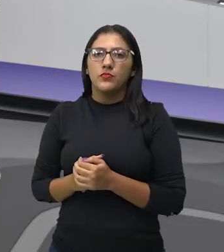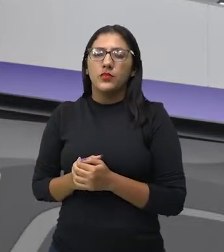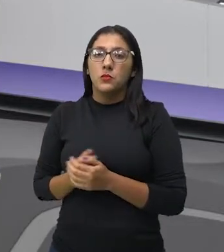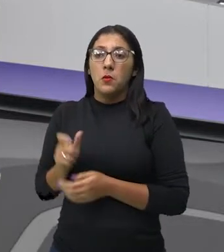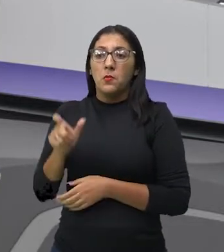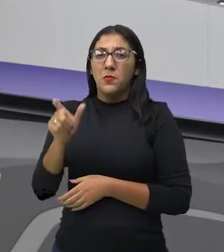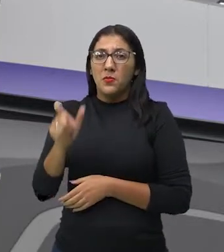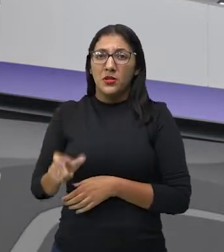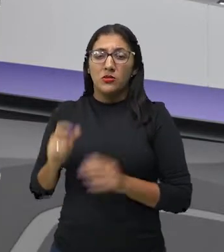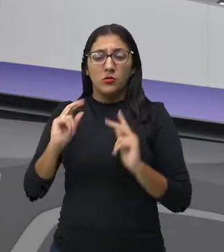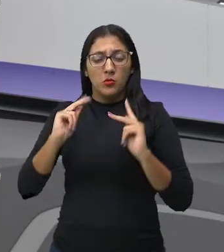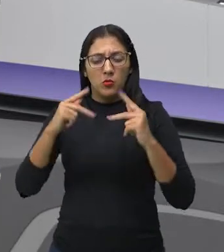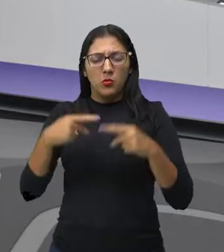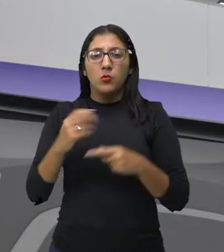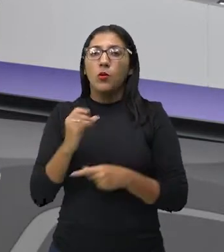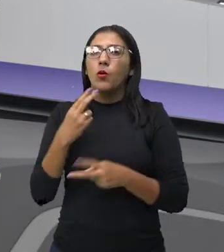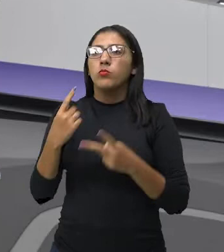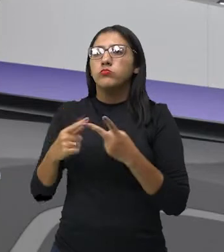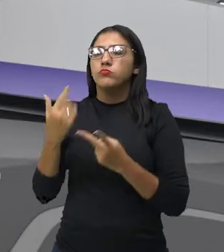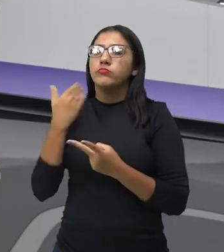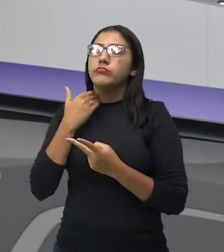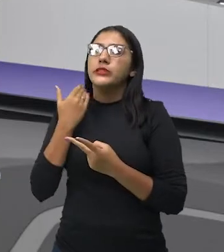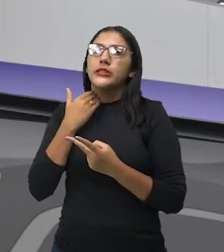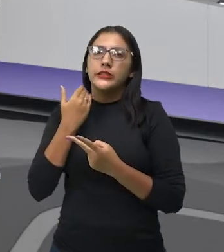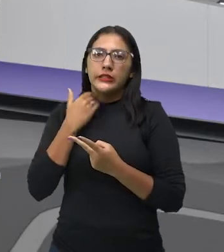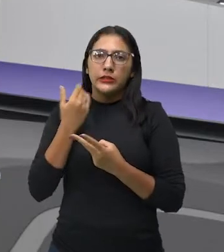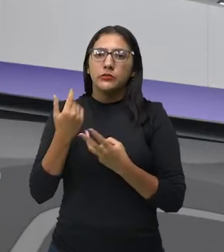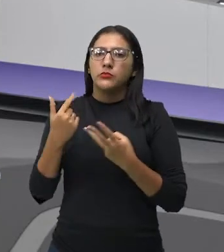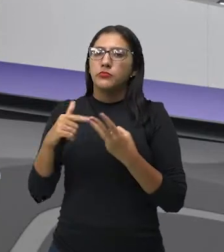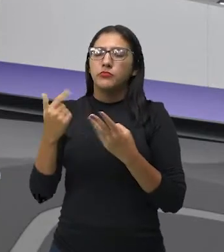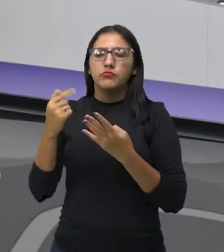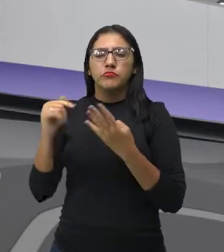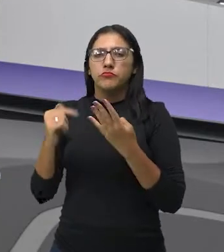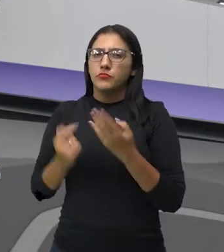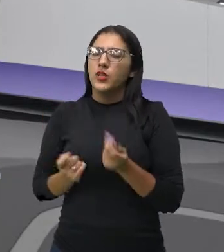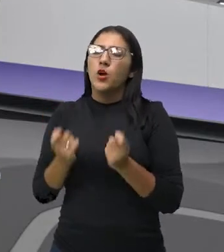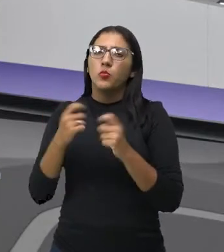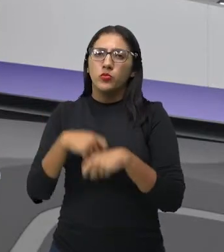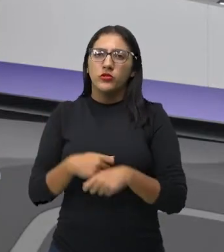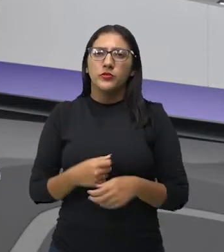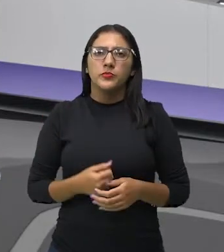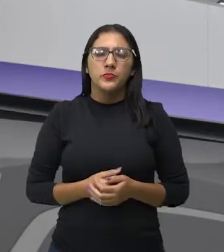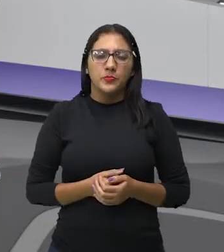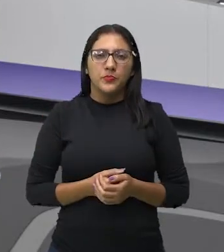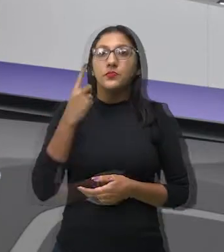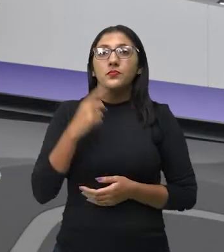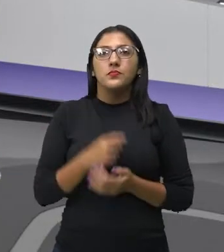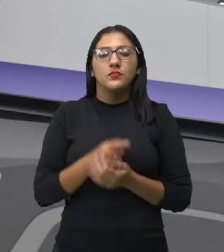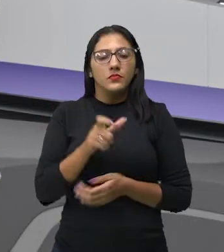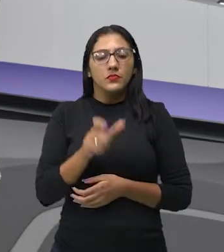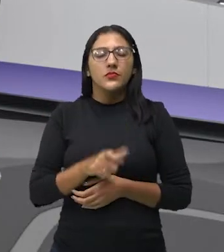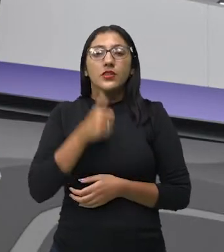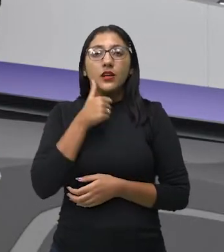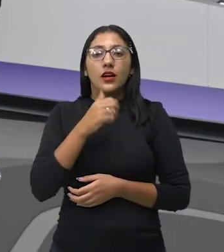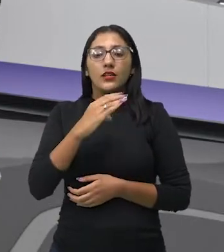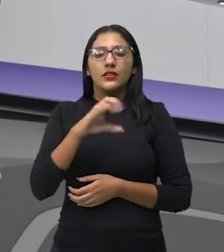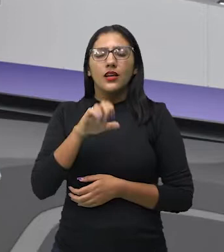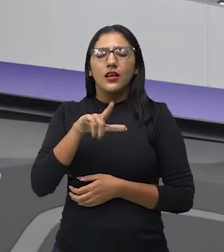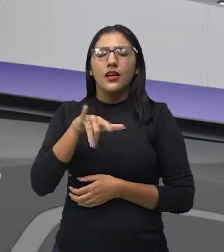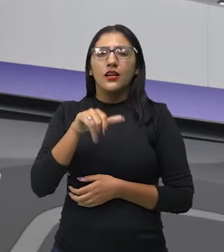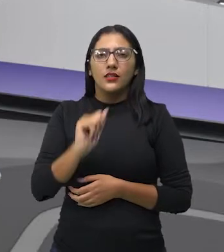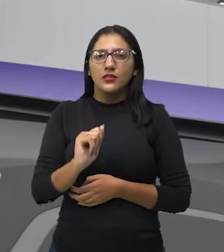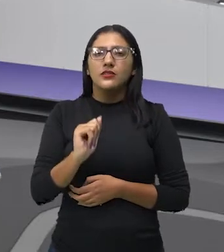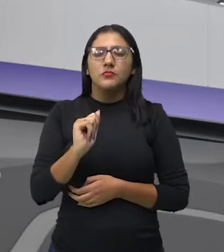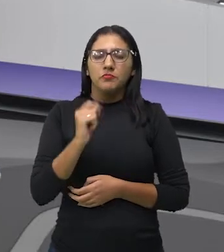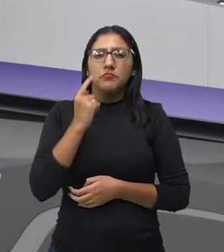uma pessoa física, pode ser um banco, pode ser uma instituição, beleza? A nossa próxima personagem é a